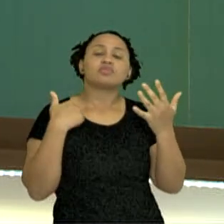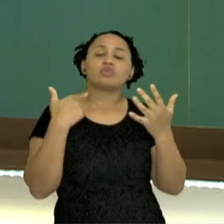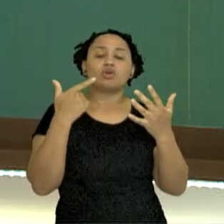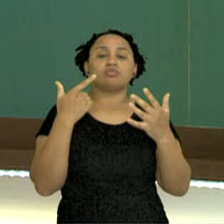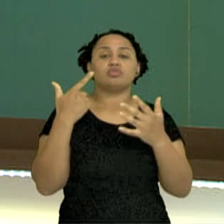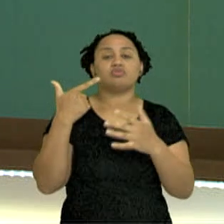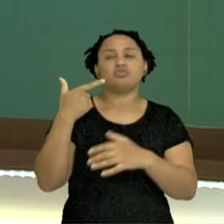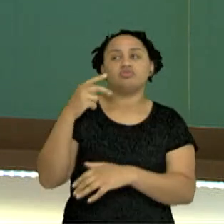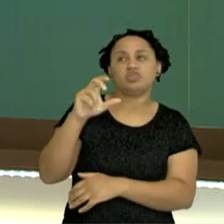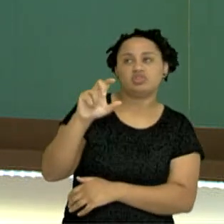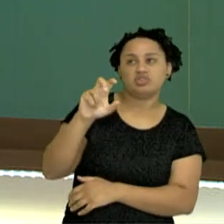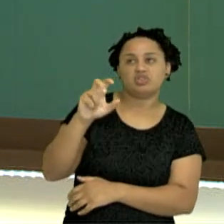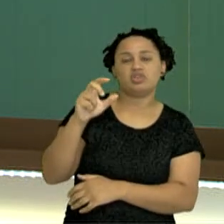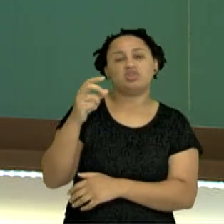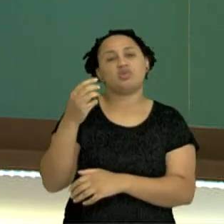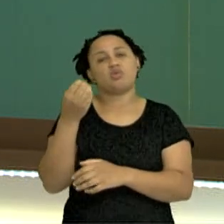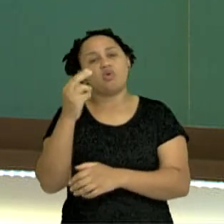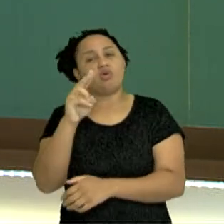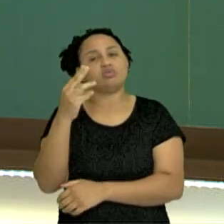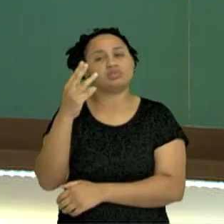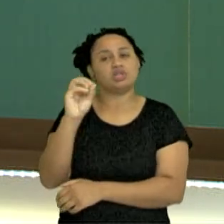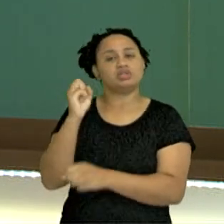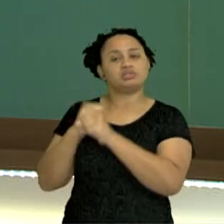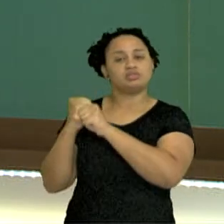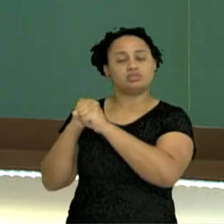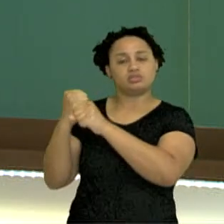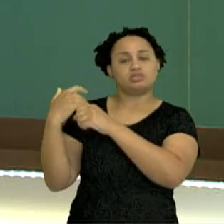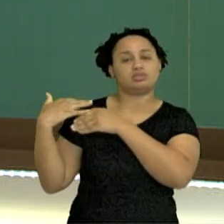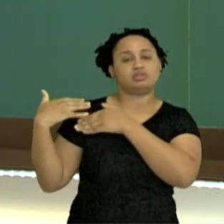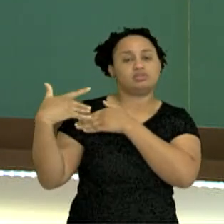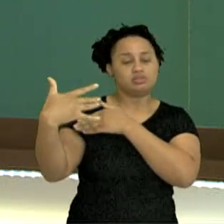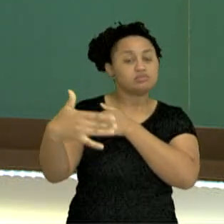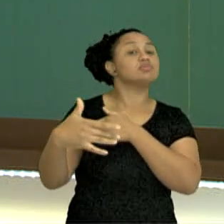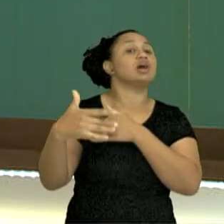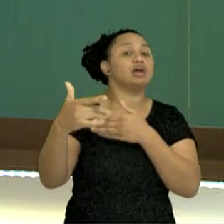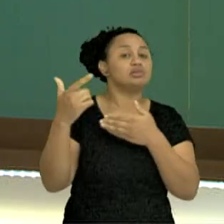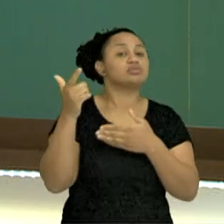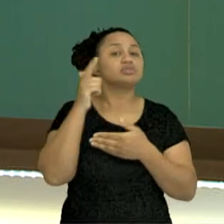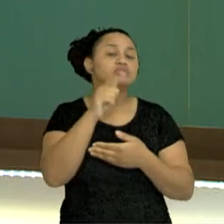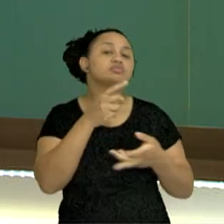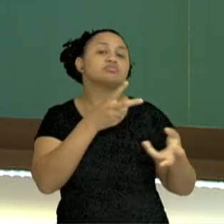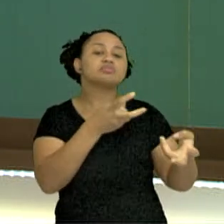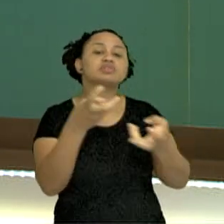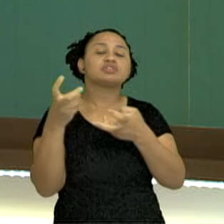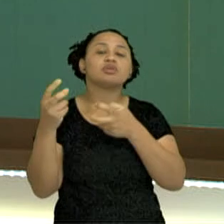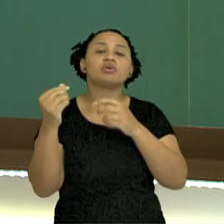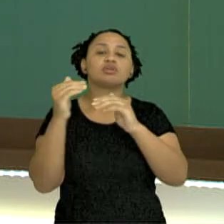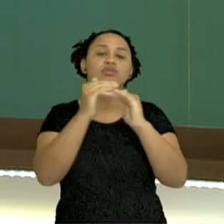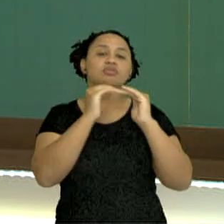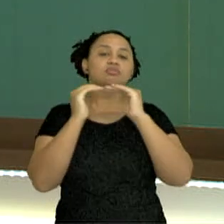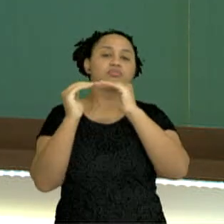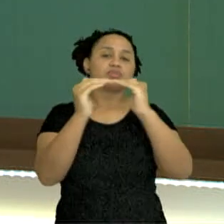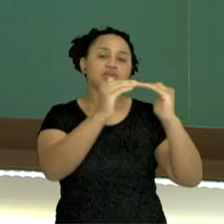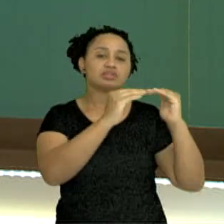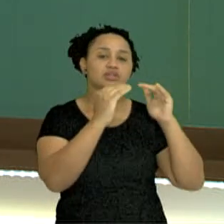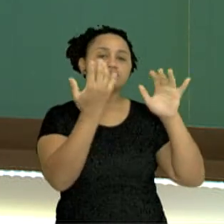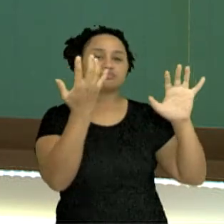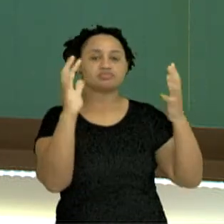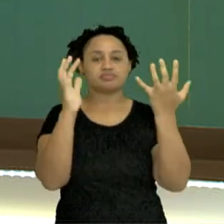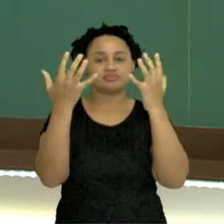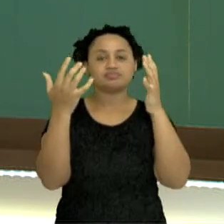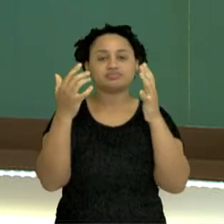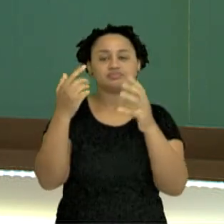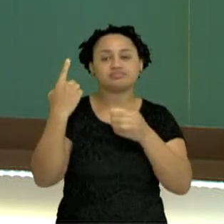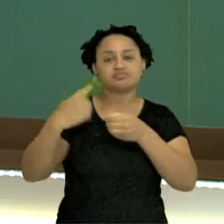de 25 ou até 30 anos, para que a partir daí consiga se estabelecer um padrão climático da região de